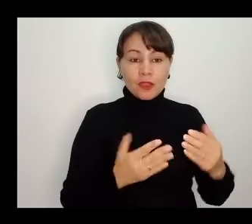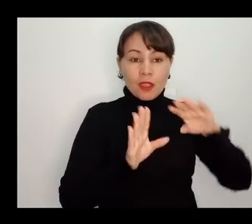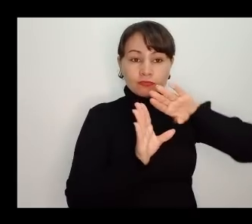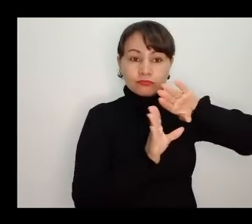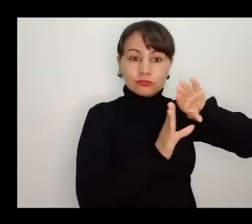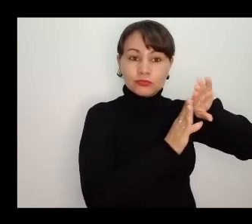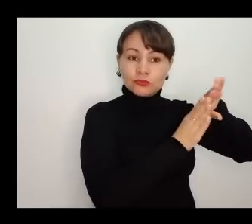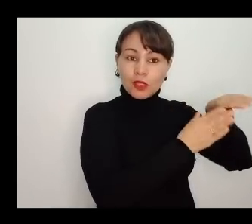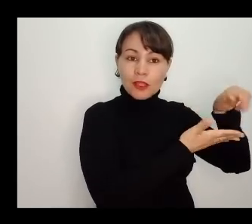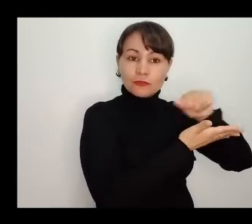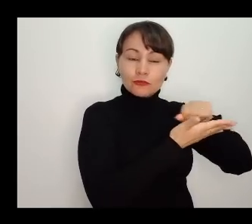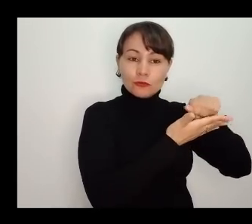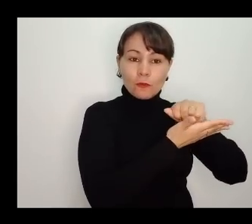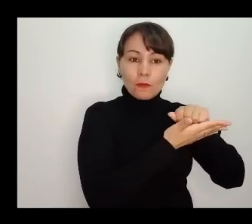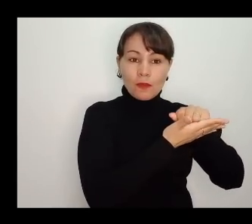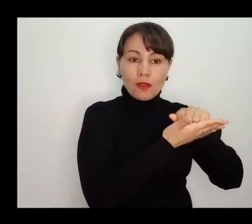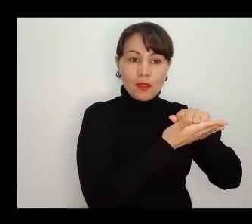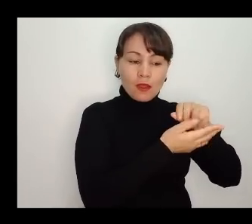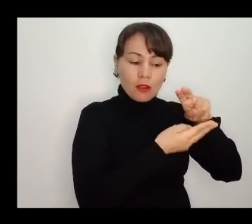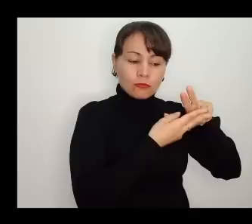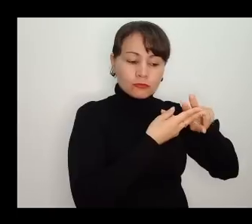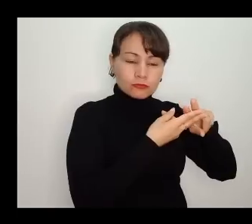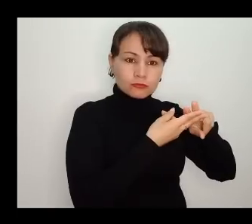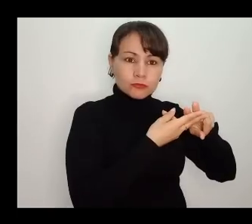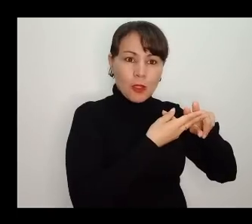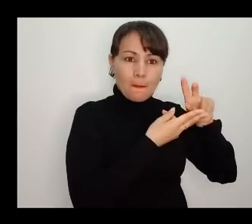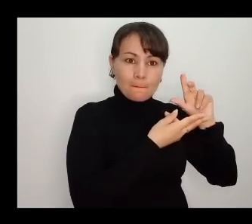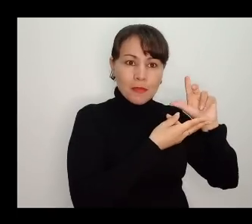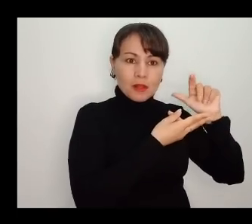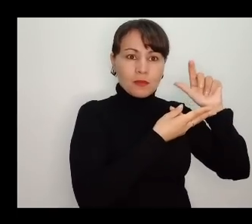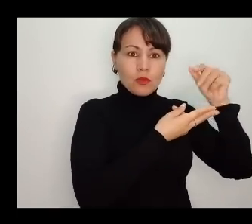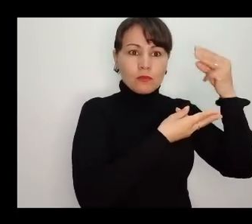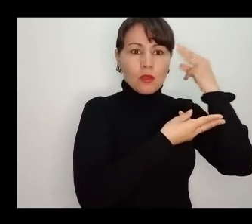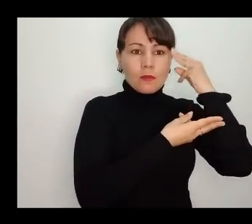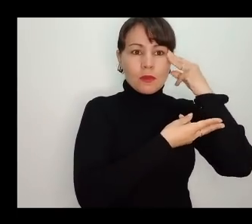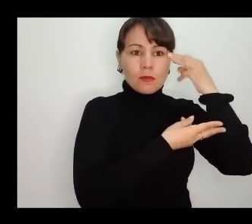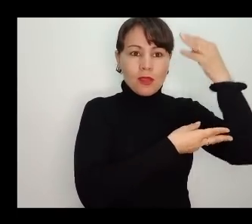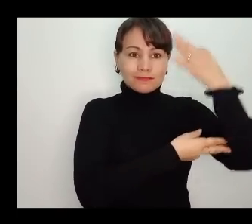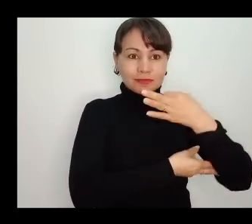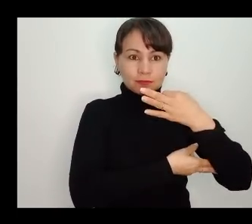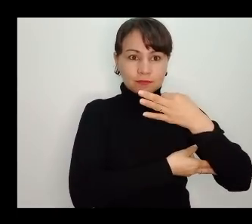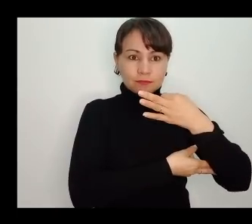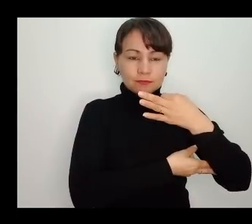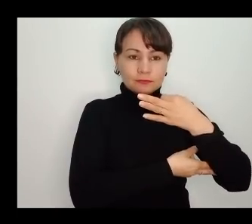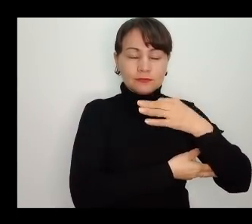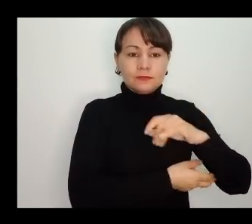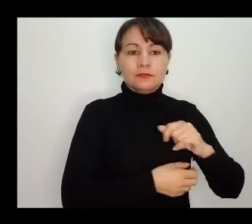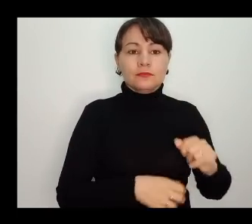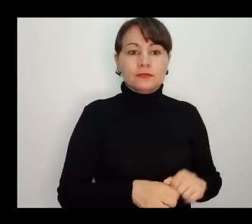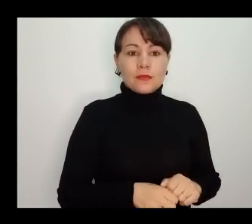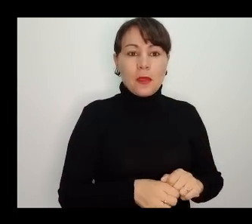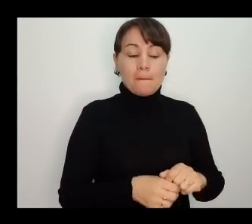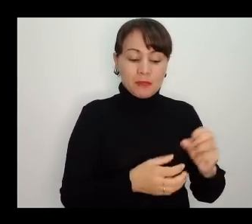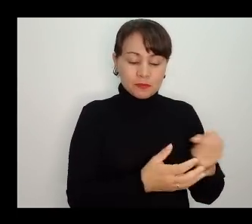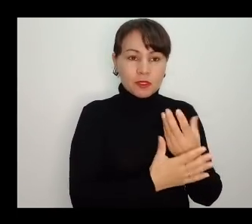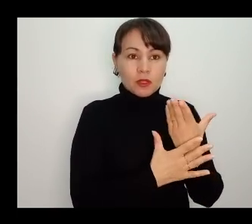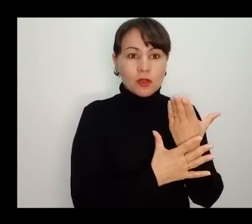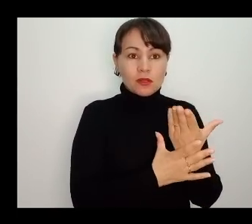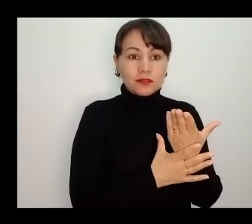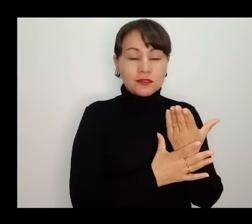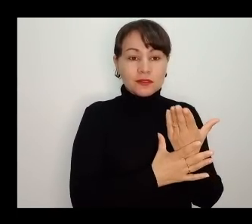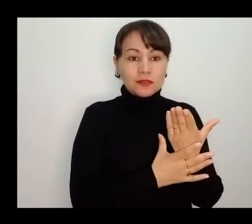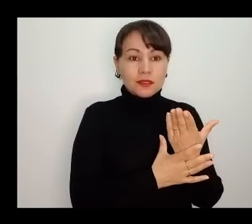Então, sai de uma área provisória para uma área definitiva. Mas, para isso,